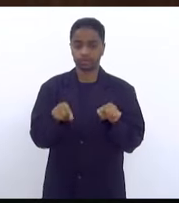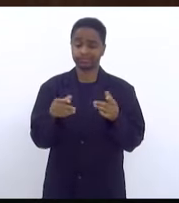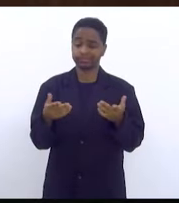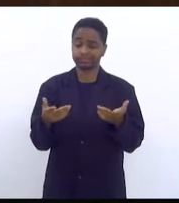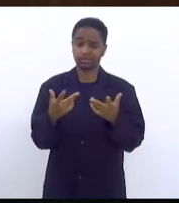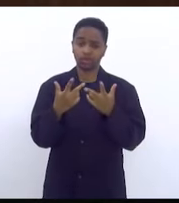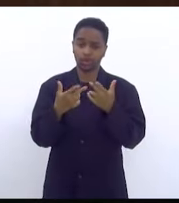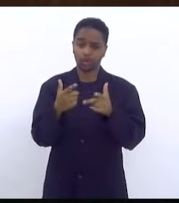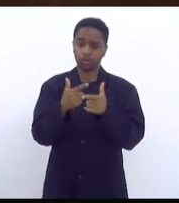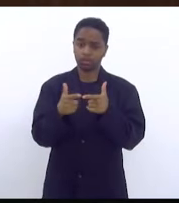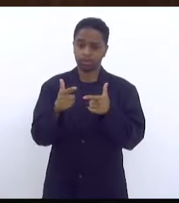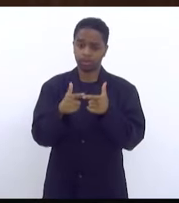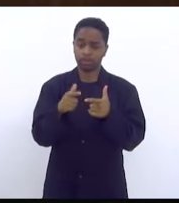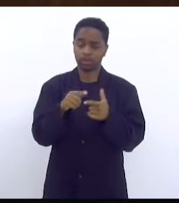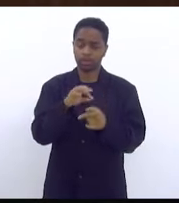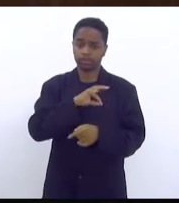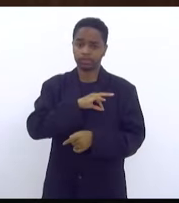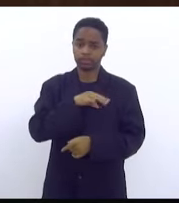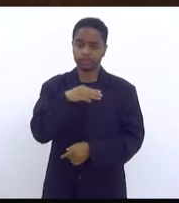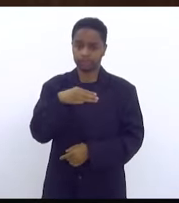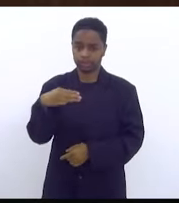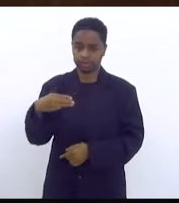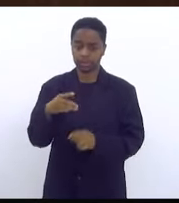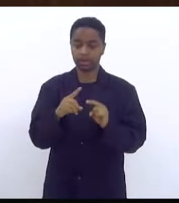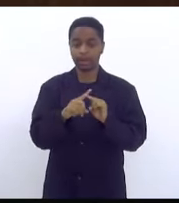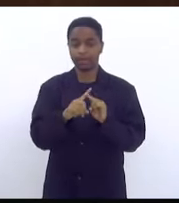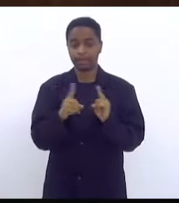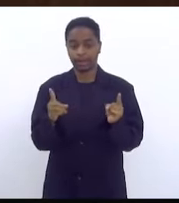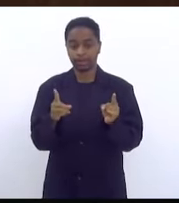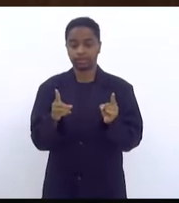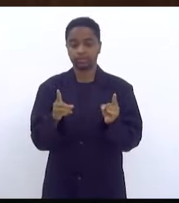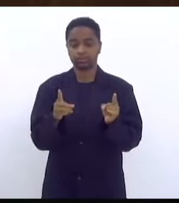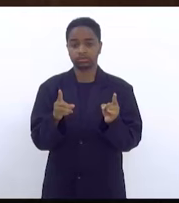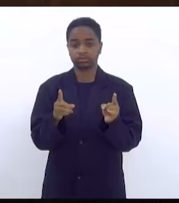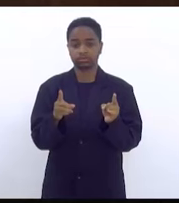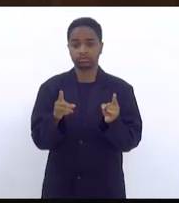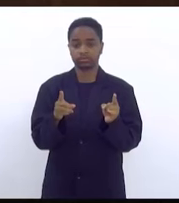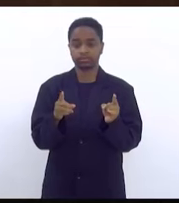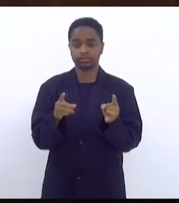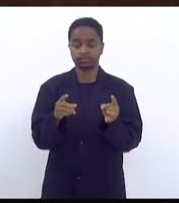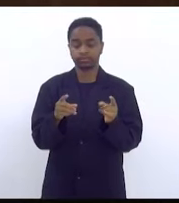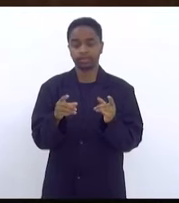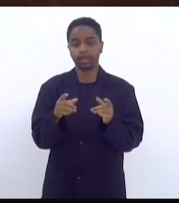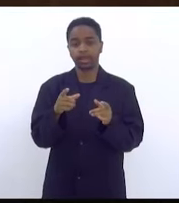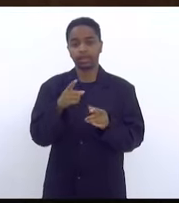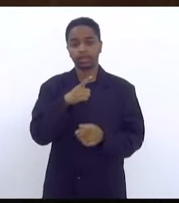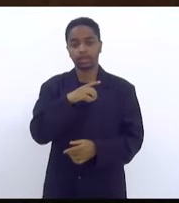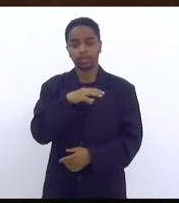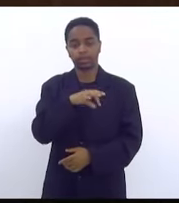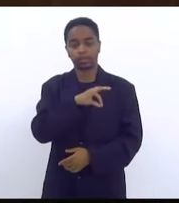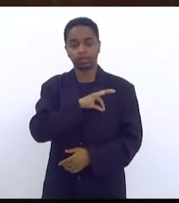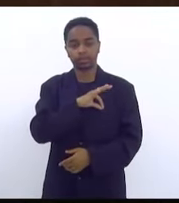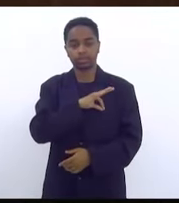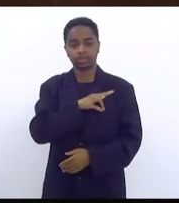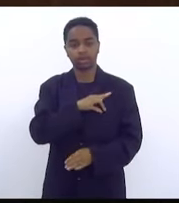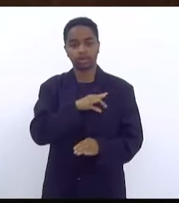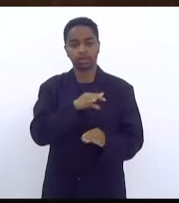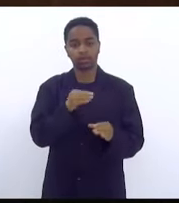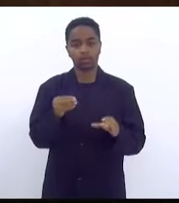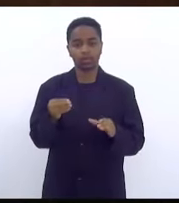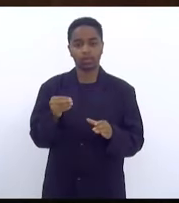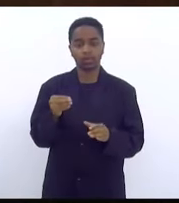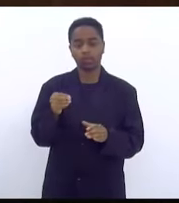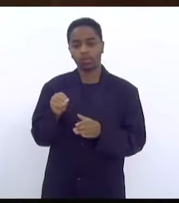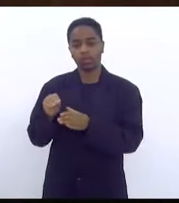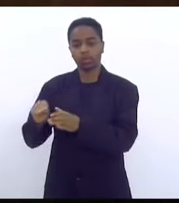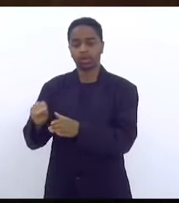semelhante ao problema que tem na Polícia Militar, mas, mesmo assim, eles vão deslocar policiais para a DECRAD. Pelo menos